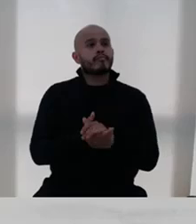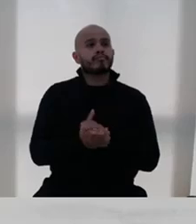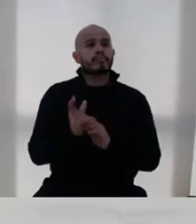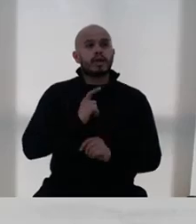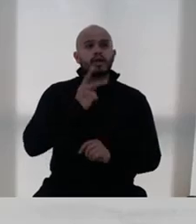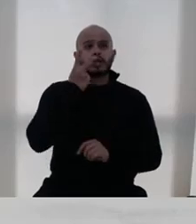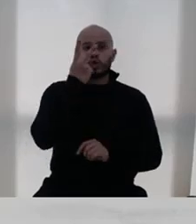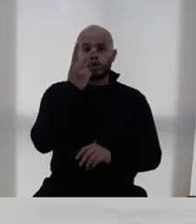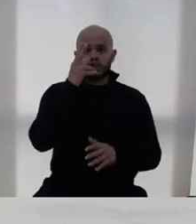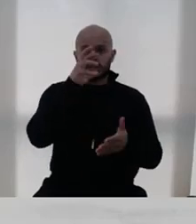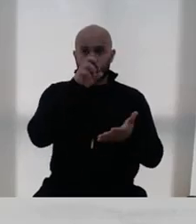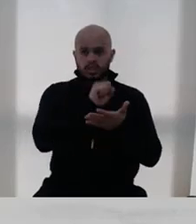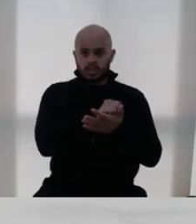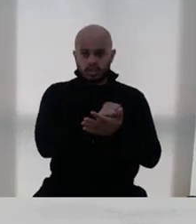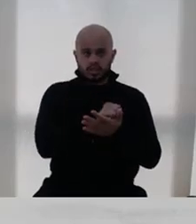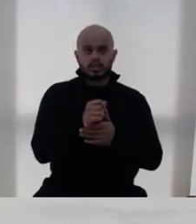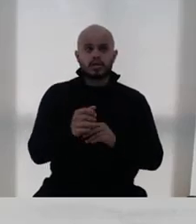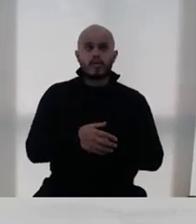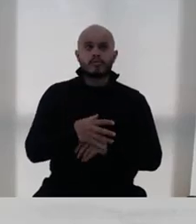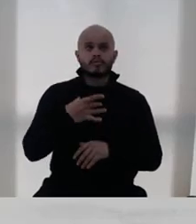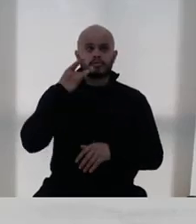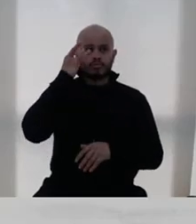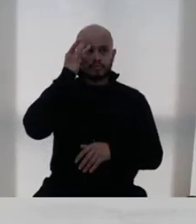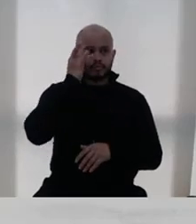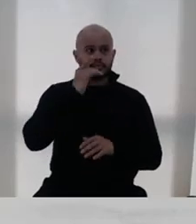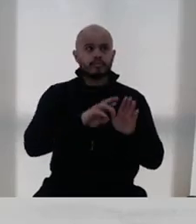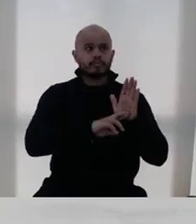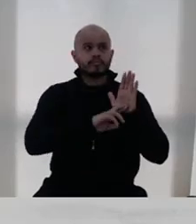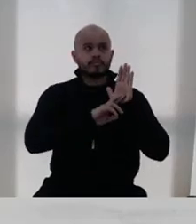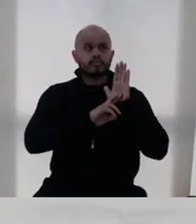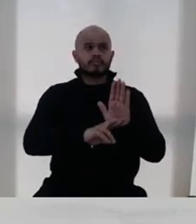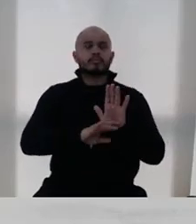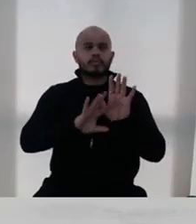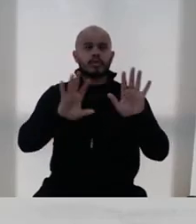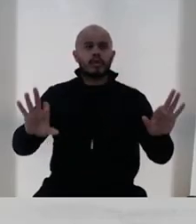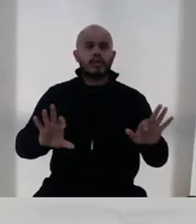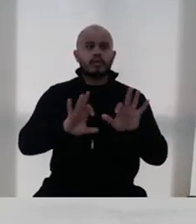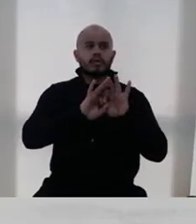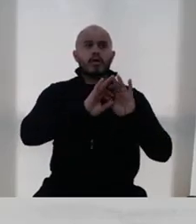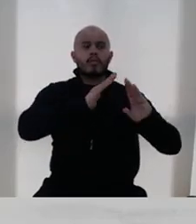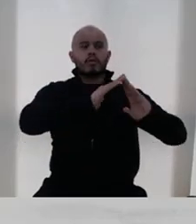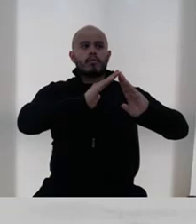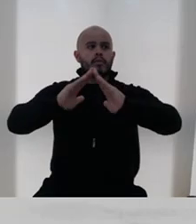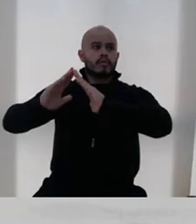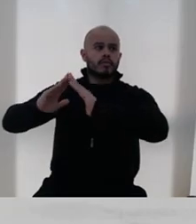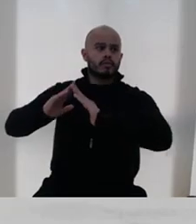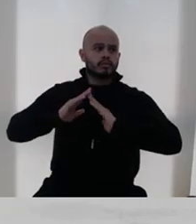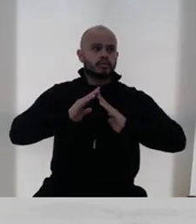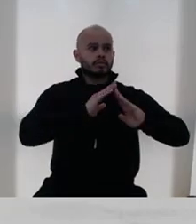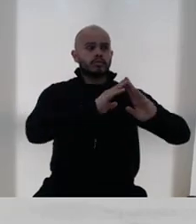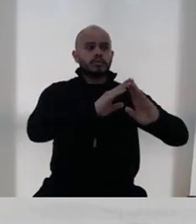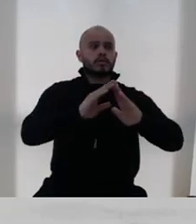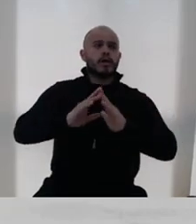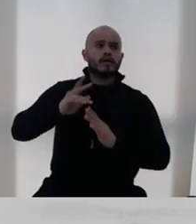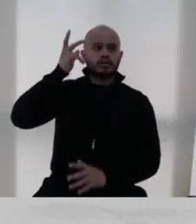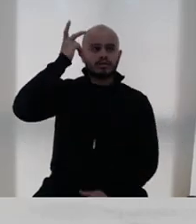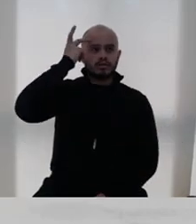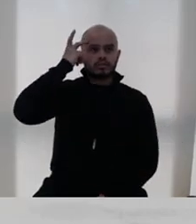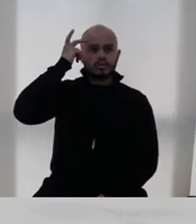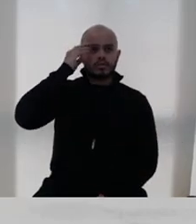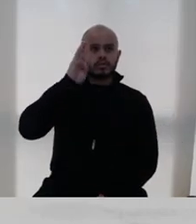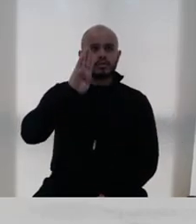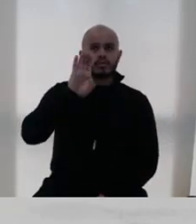2 inscrições ainda presenciais, o representante da União dos Movimentos de Moradia de São Paulo, Benedito Roberto Barbosa, seja